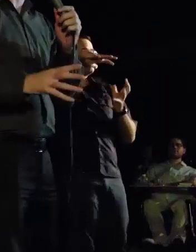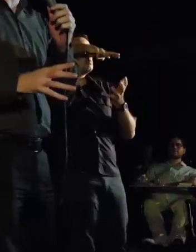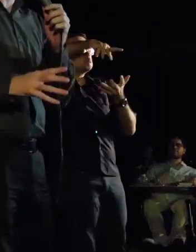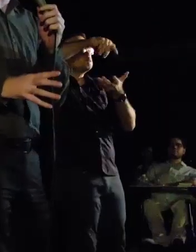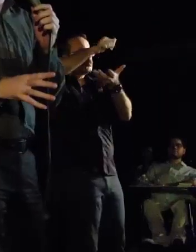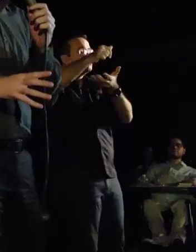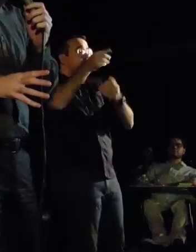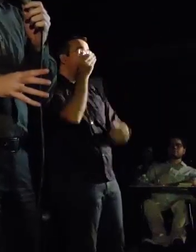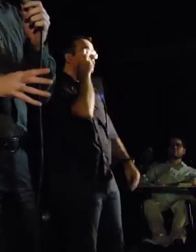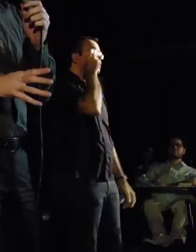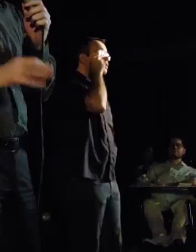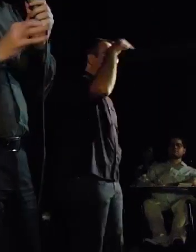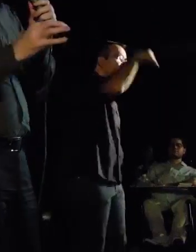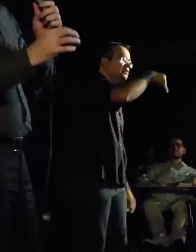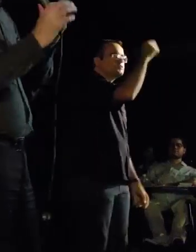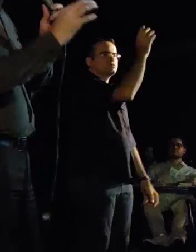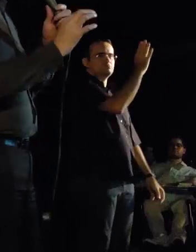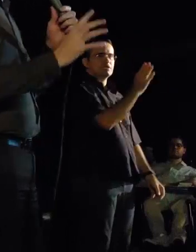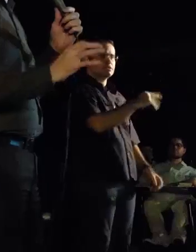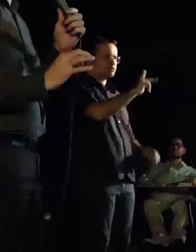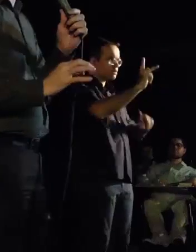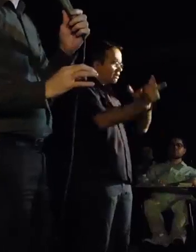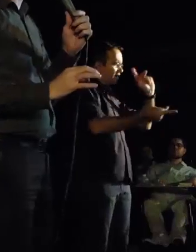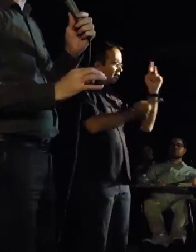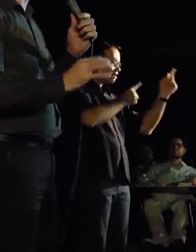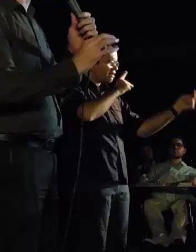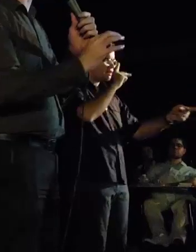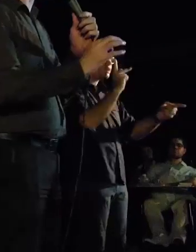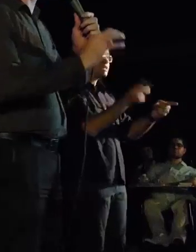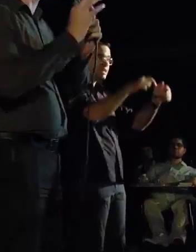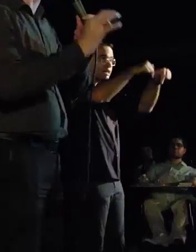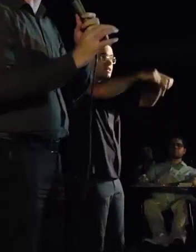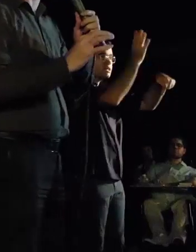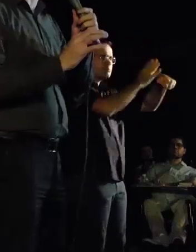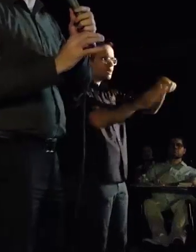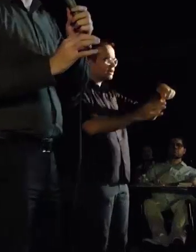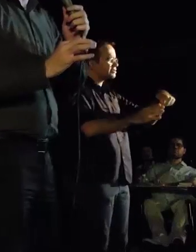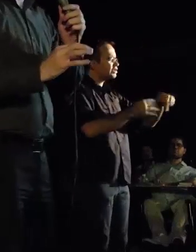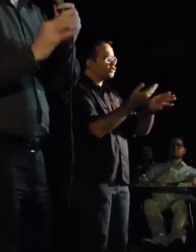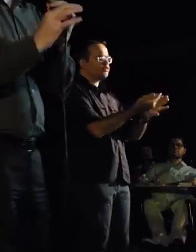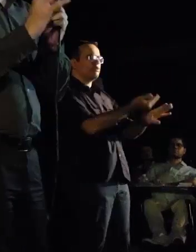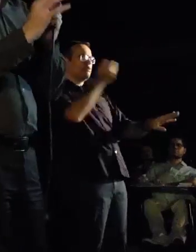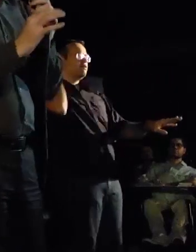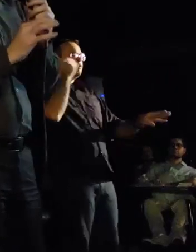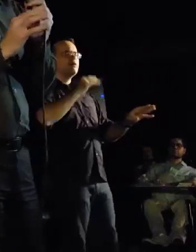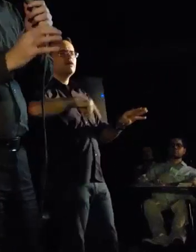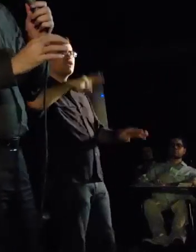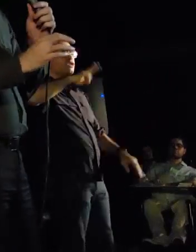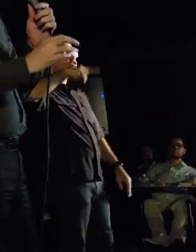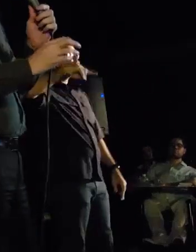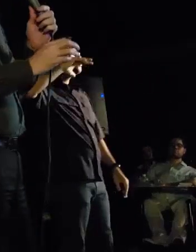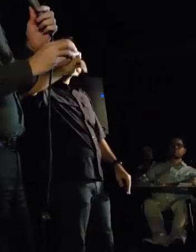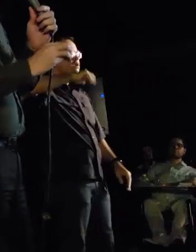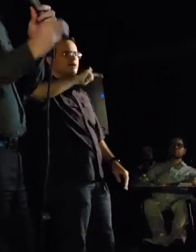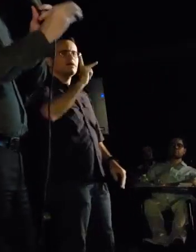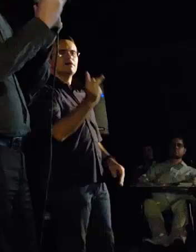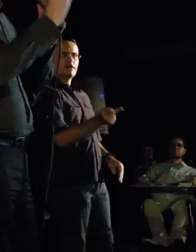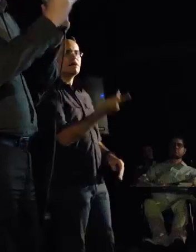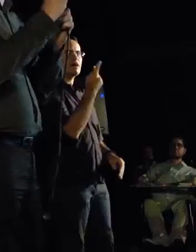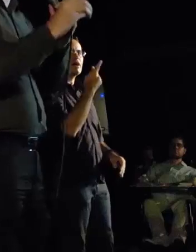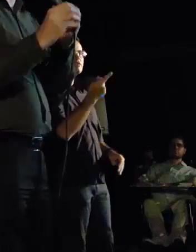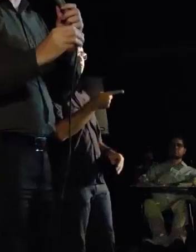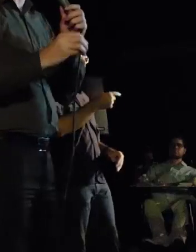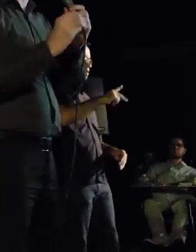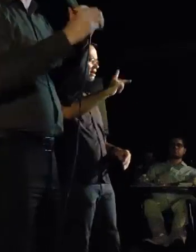entre nós, talvez nunca na história brasileira isso tenha ficado tão claro, que o que acontece entre nós não